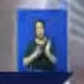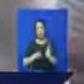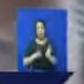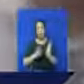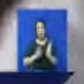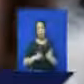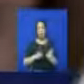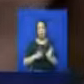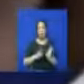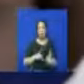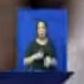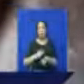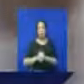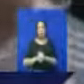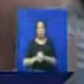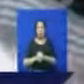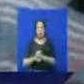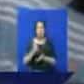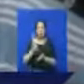sempre.